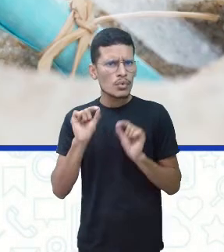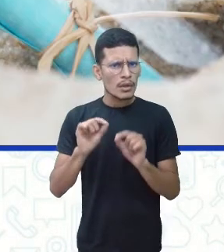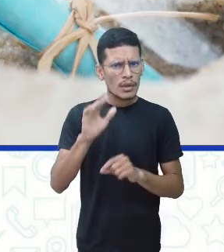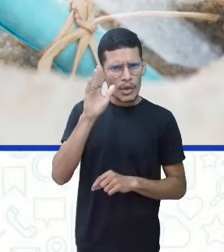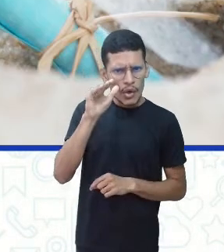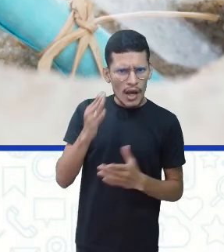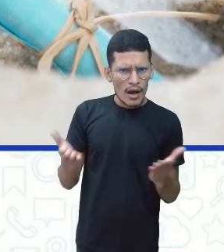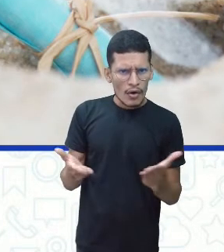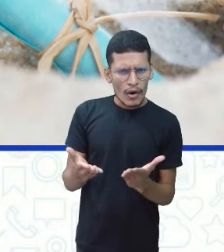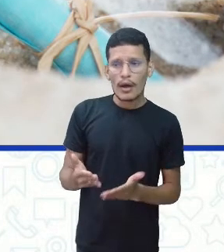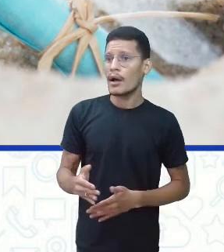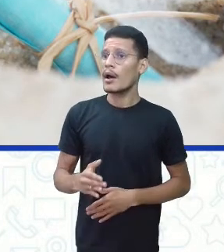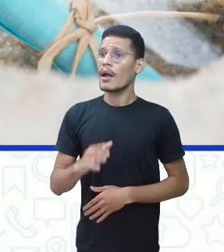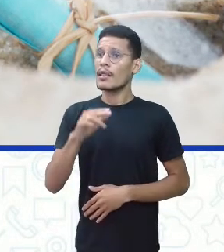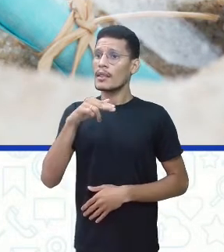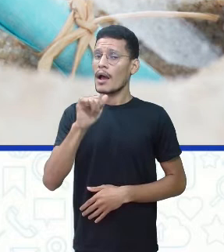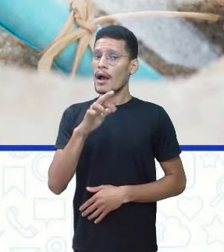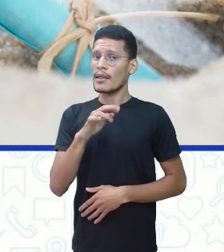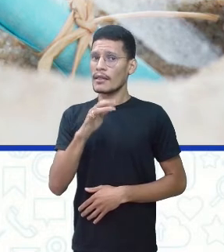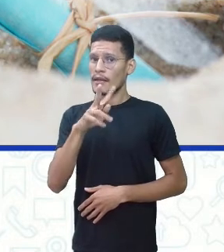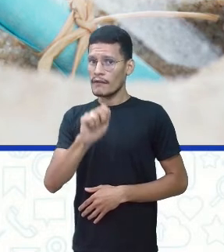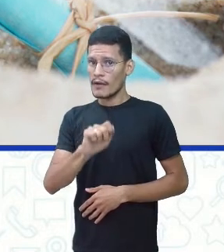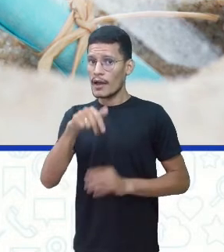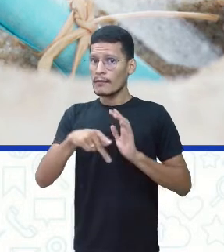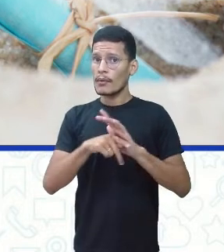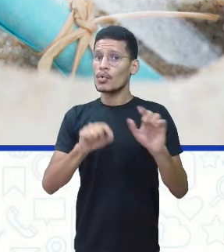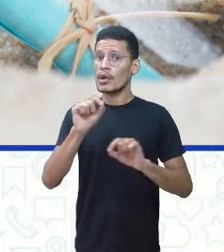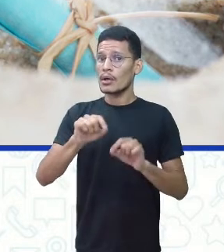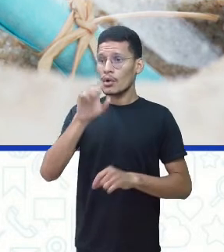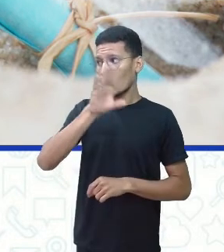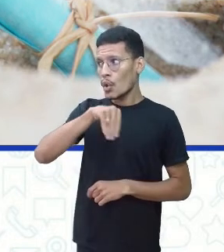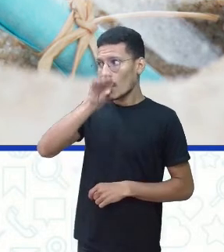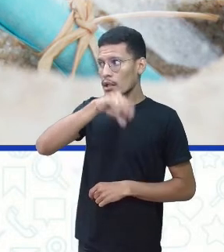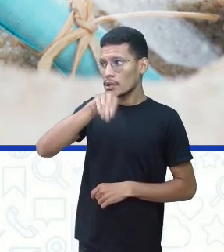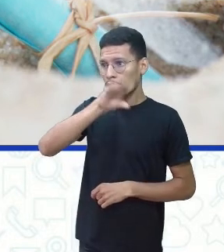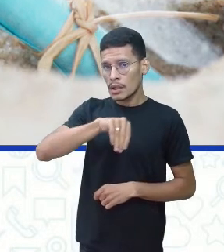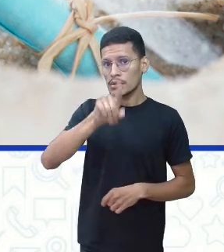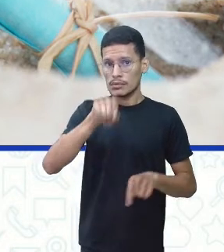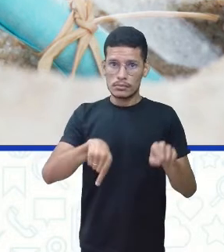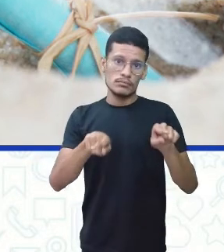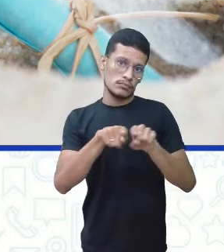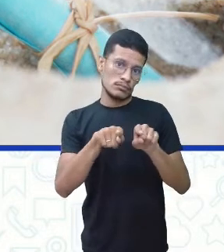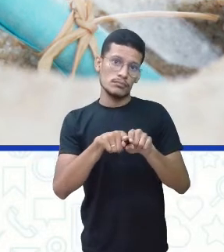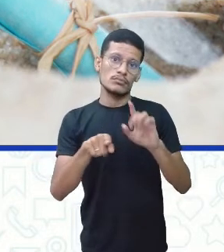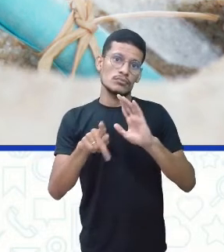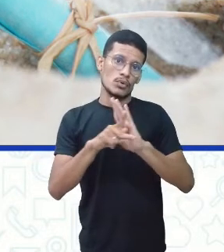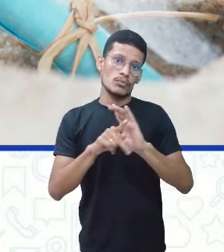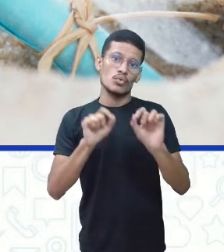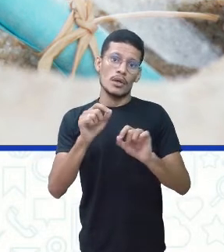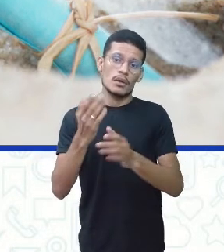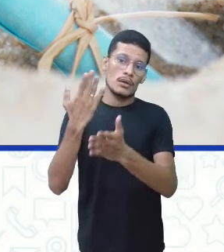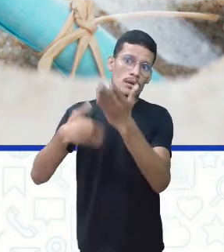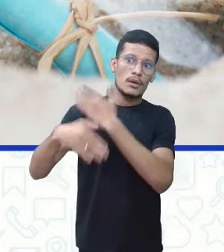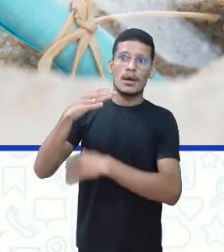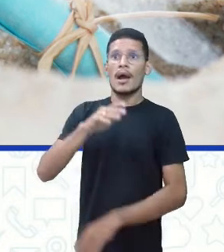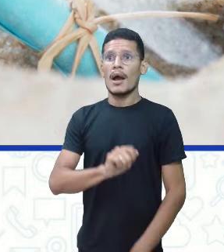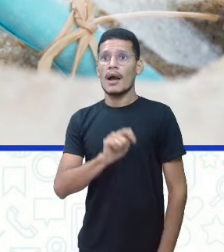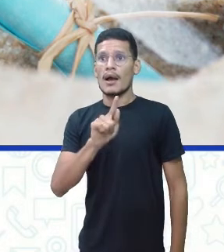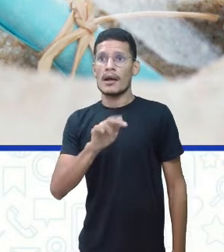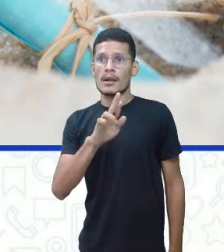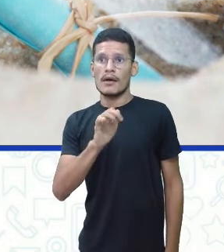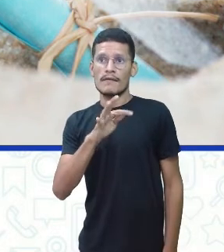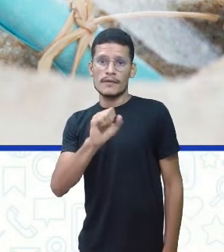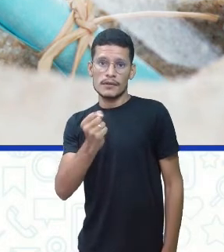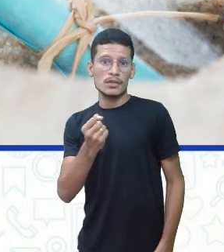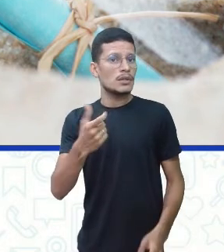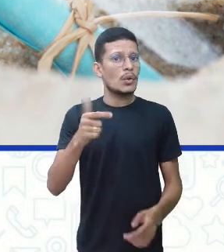sabia que a narrativa deve muito à oralidade e havia, nas civilizações ágrafas, essas que não possuem